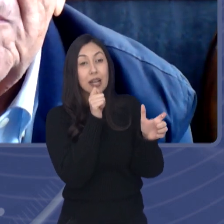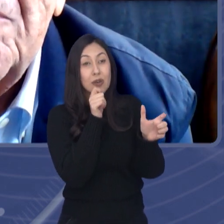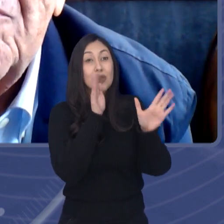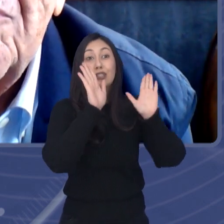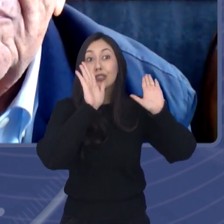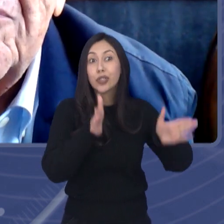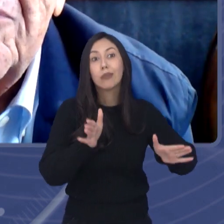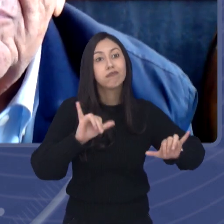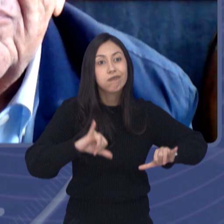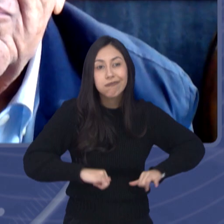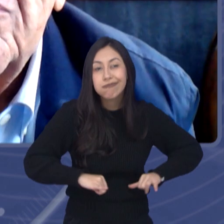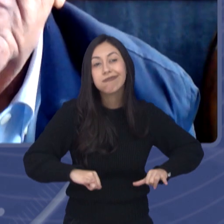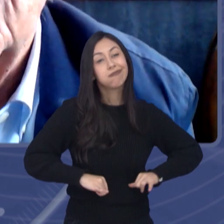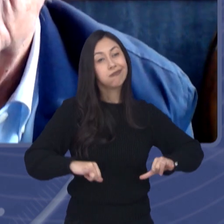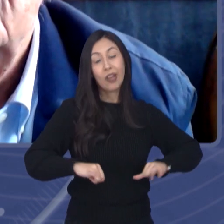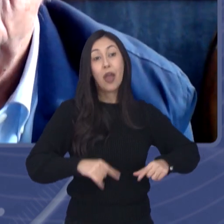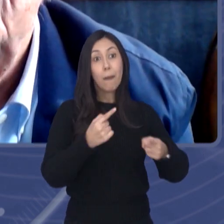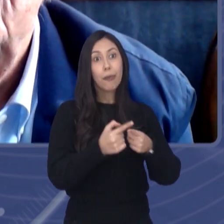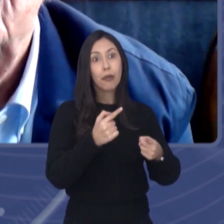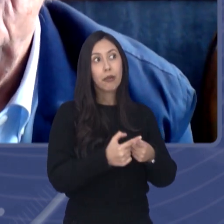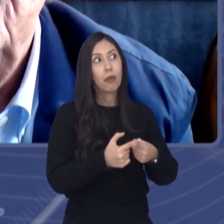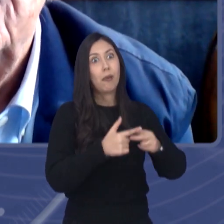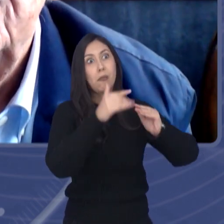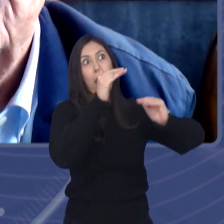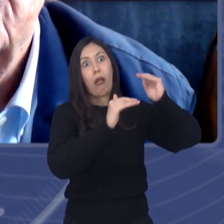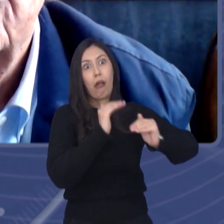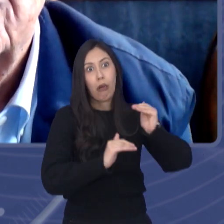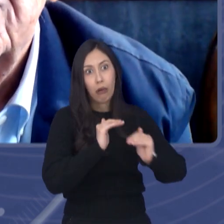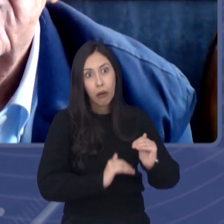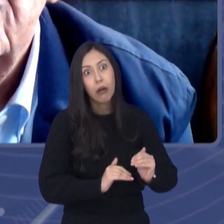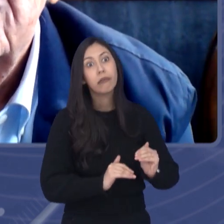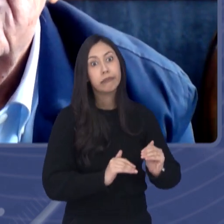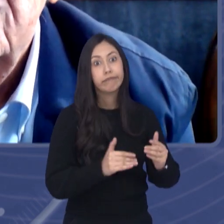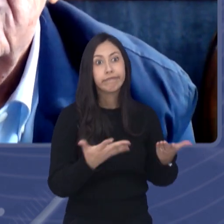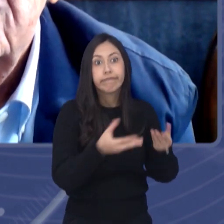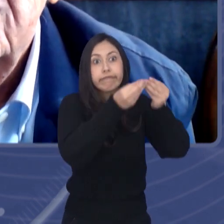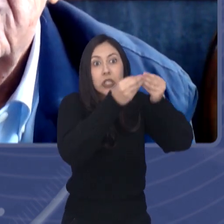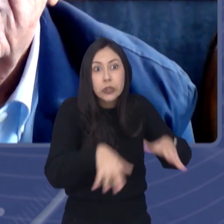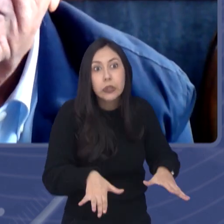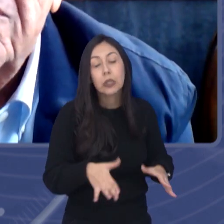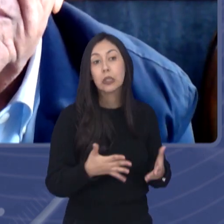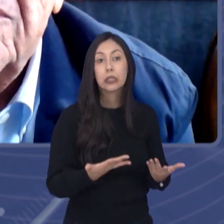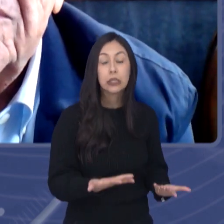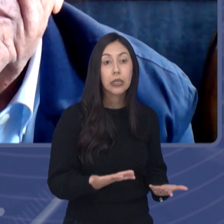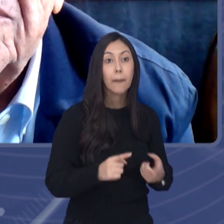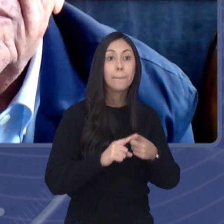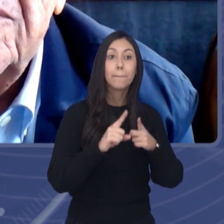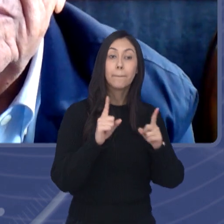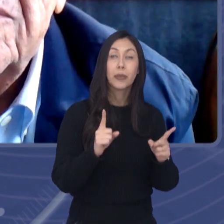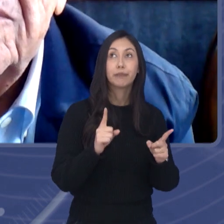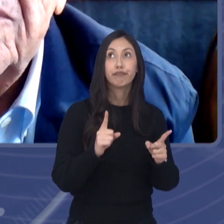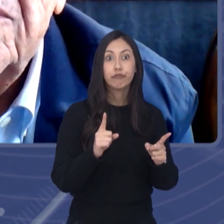sentiram, né? Foi realmente uma queda muito grande para muitos setores, pessoas de diferentes níveis, mas de